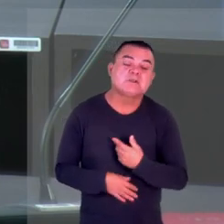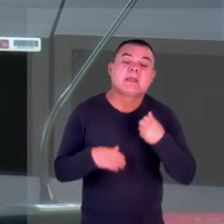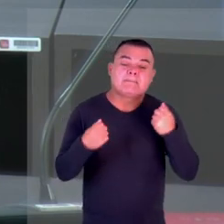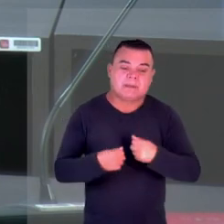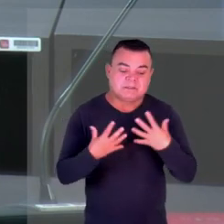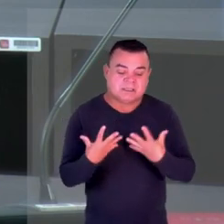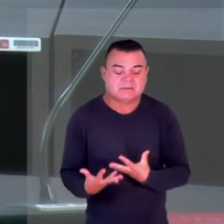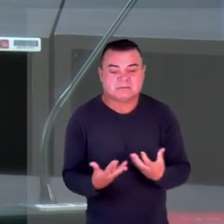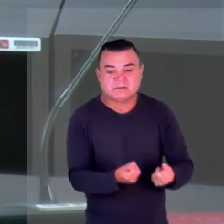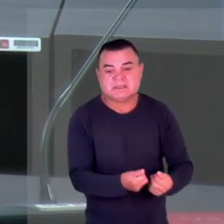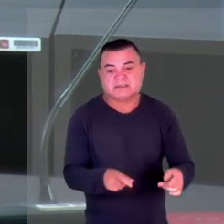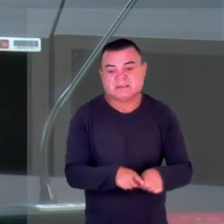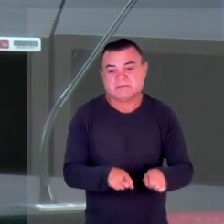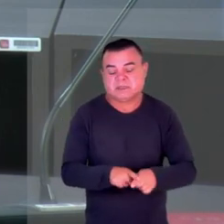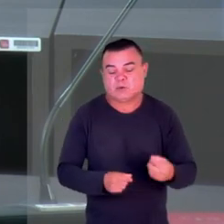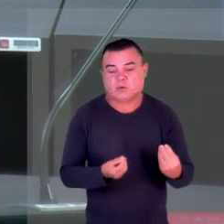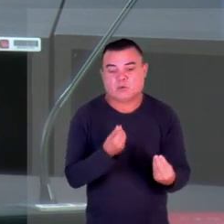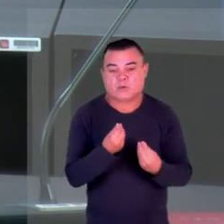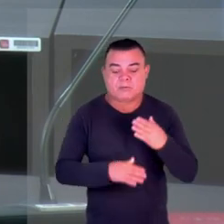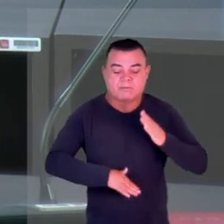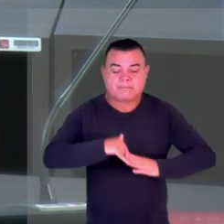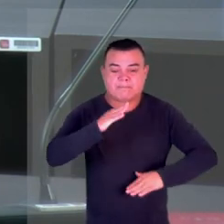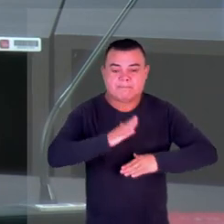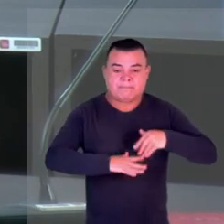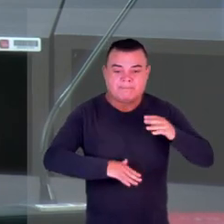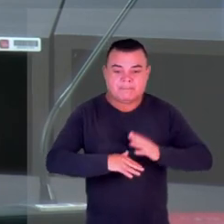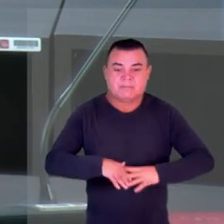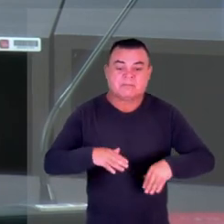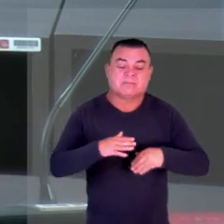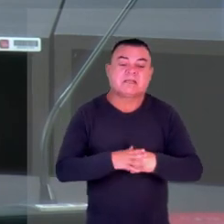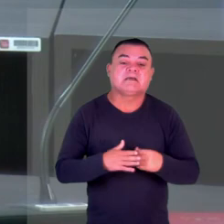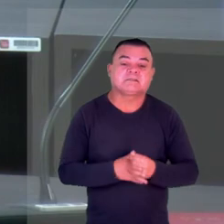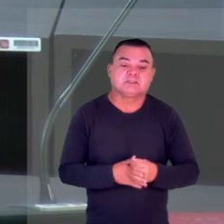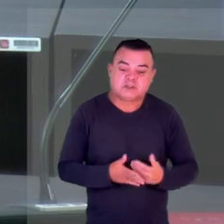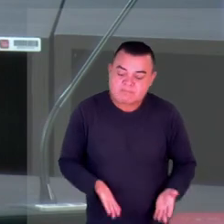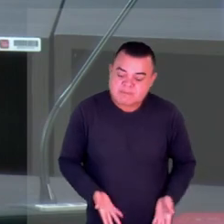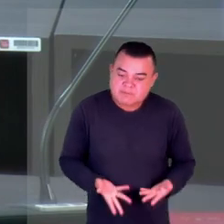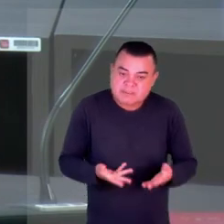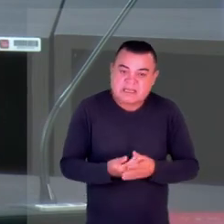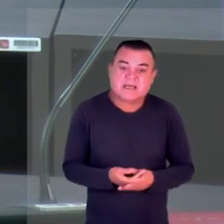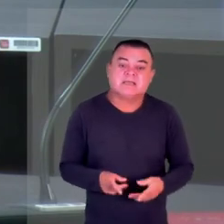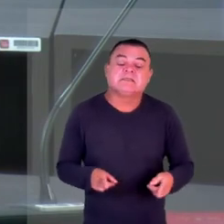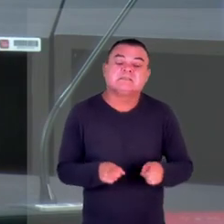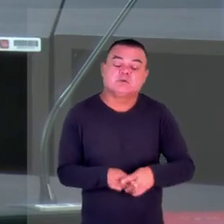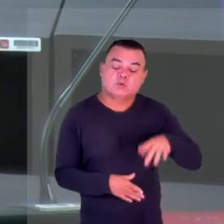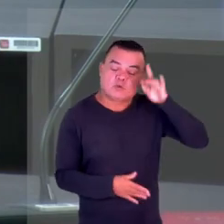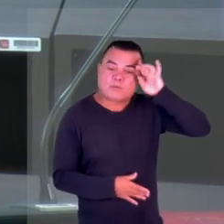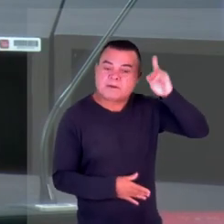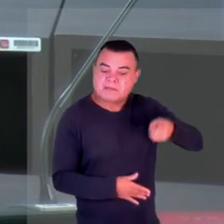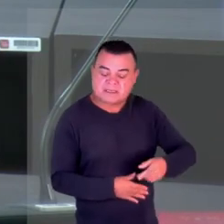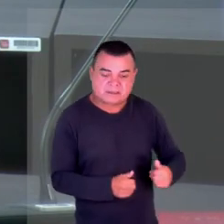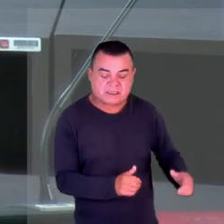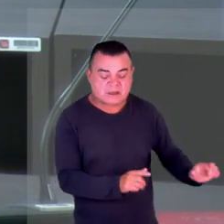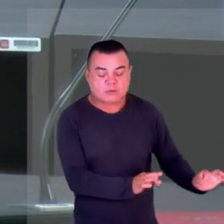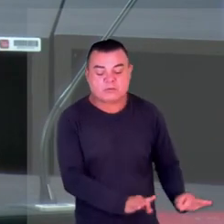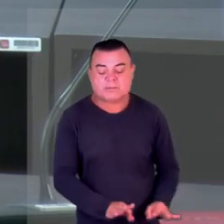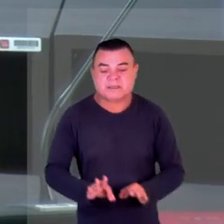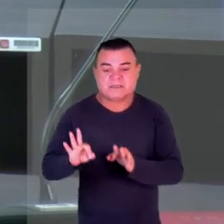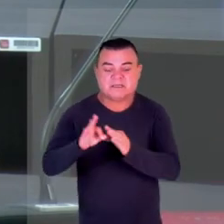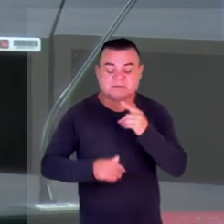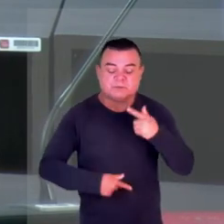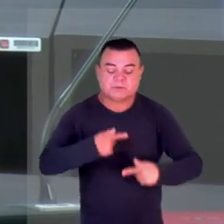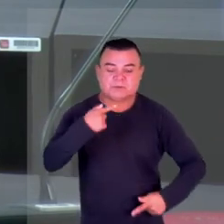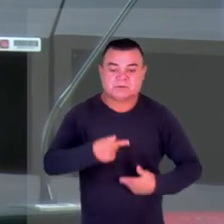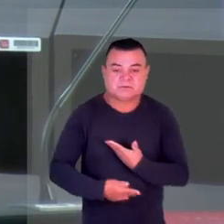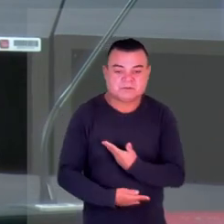adotar também como prática de de buscar né a exigência do cumprimento e acompanhar a efetivação da dessas políticas